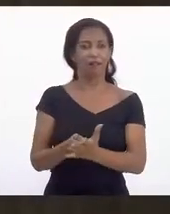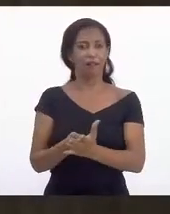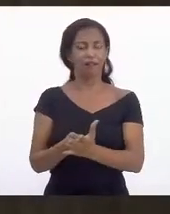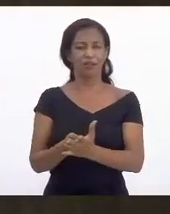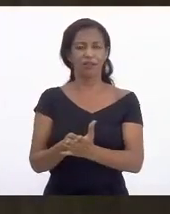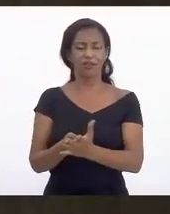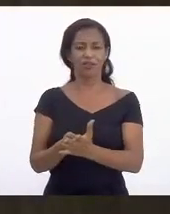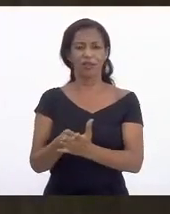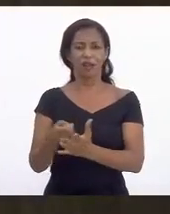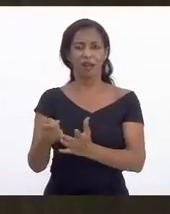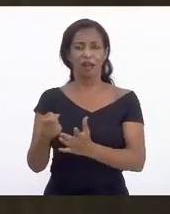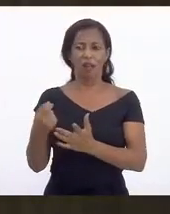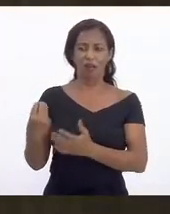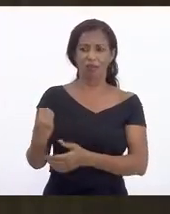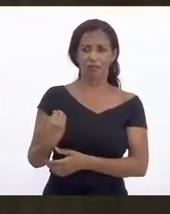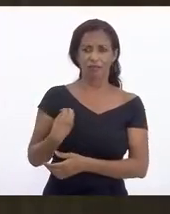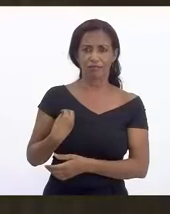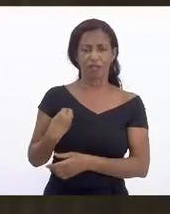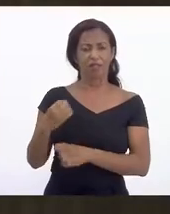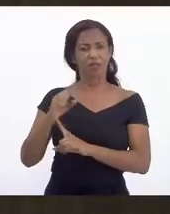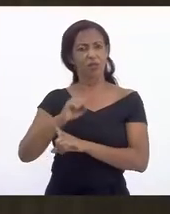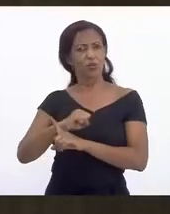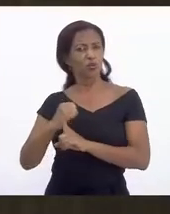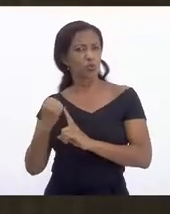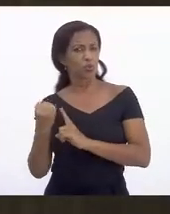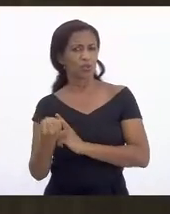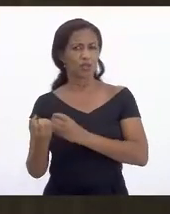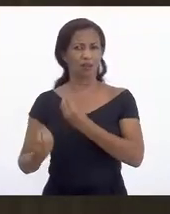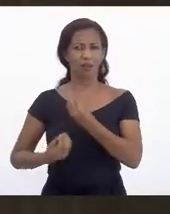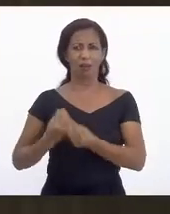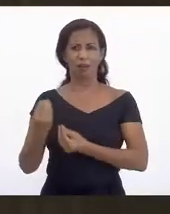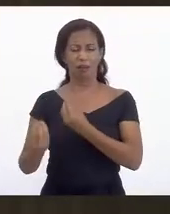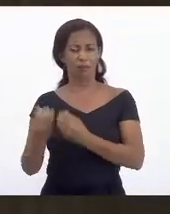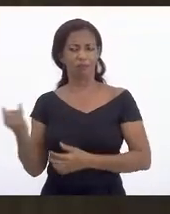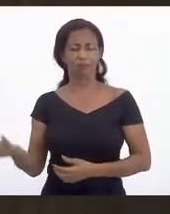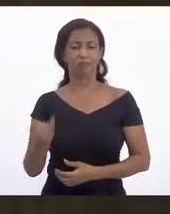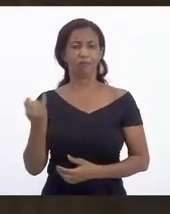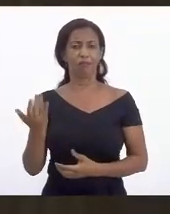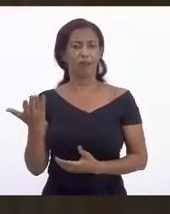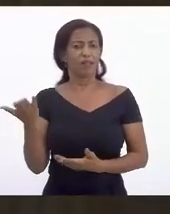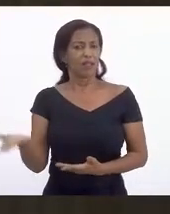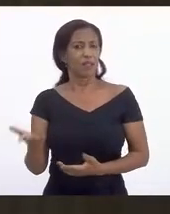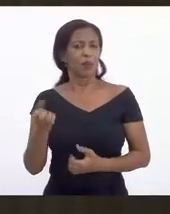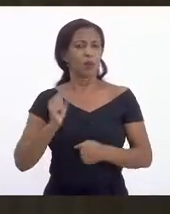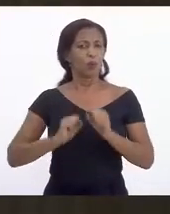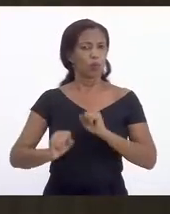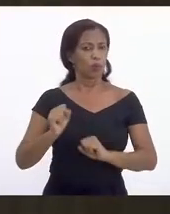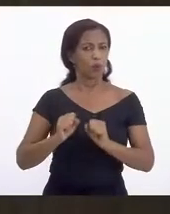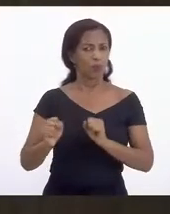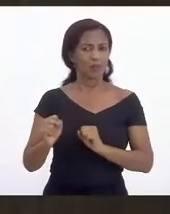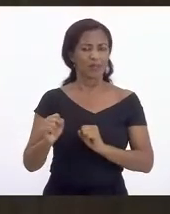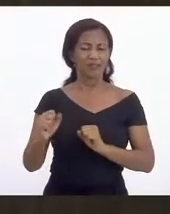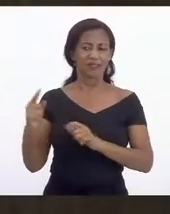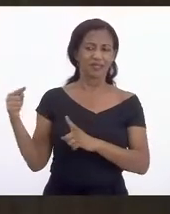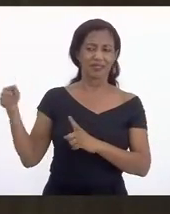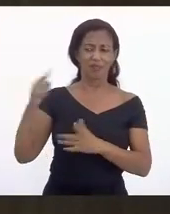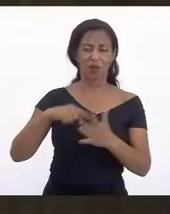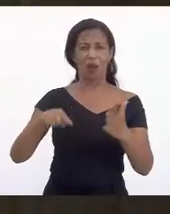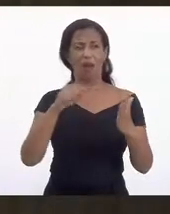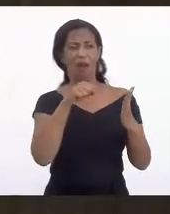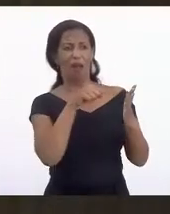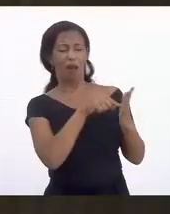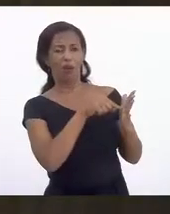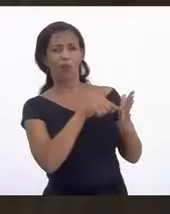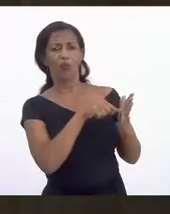sua função social, né, como premissa, e que estão ociosos, né, são alvo da ocupação